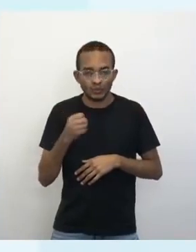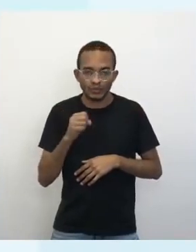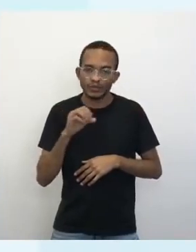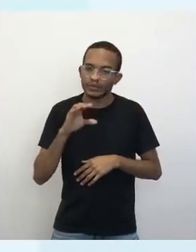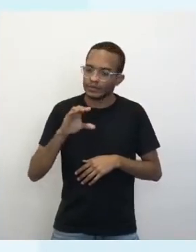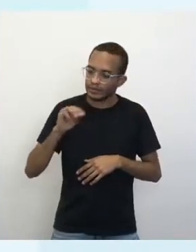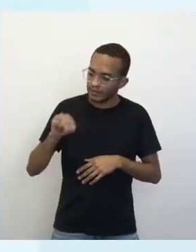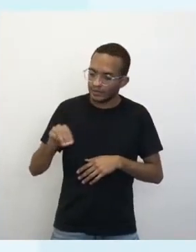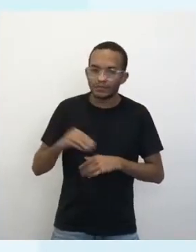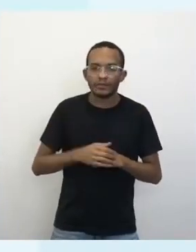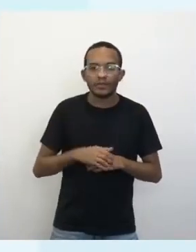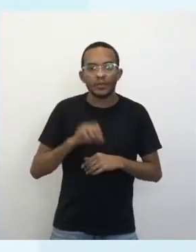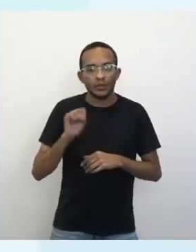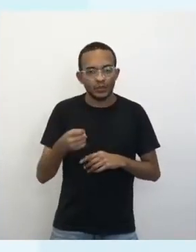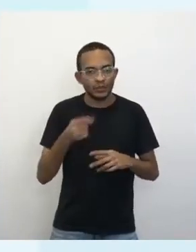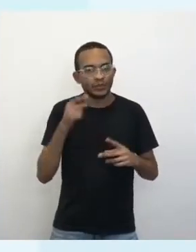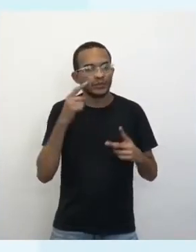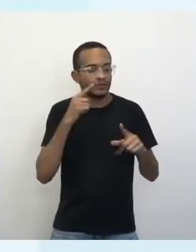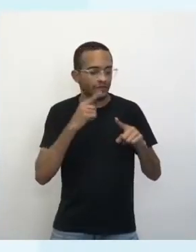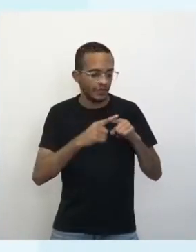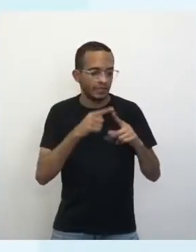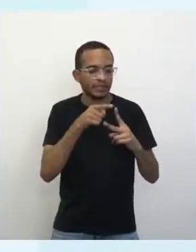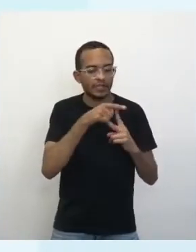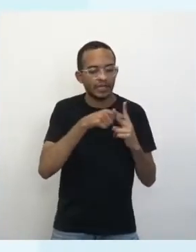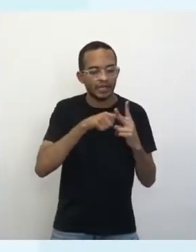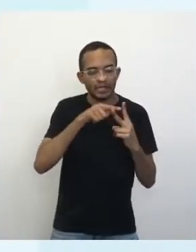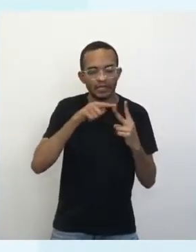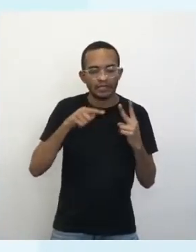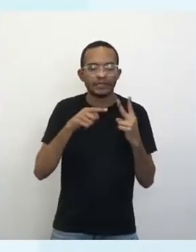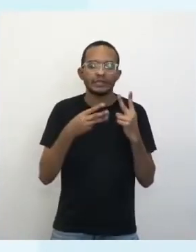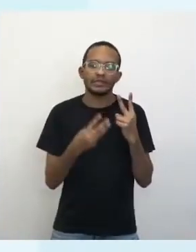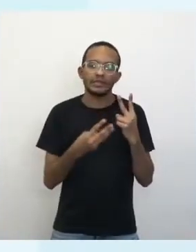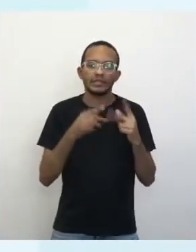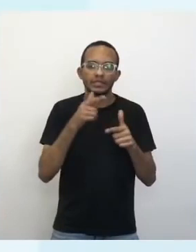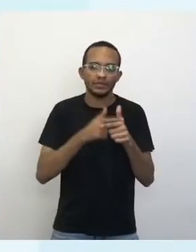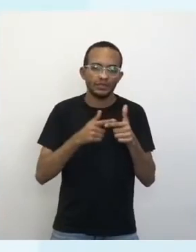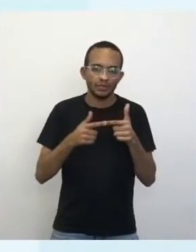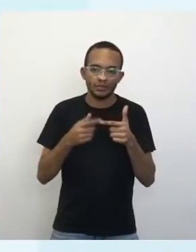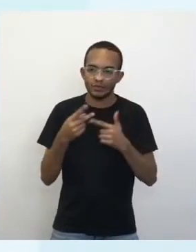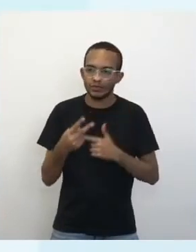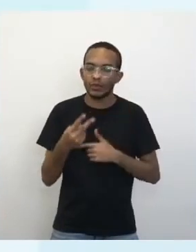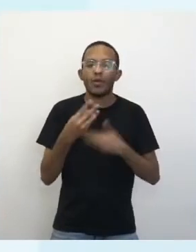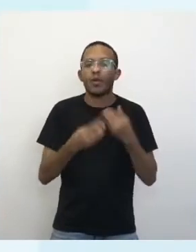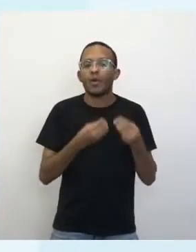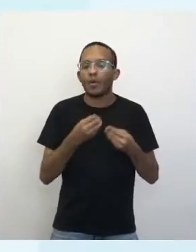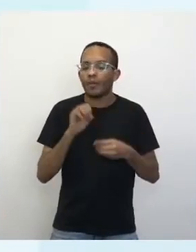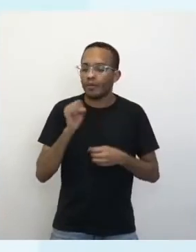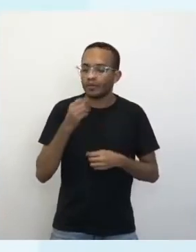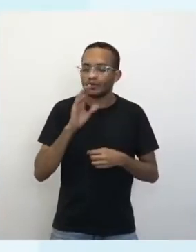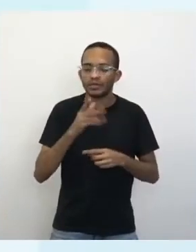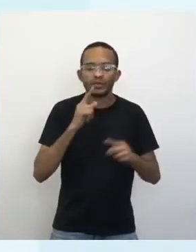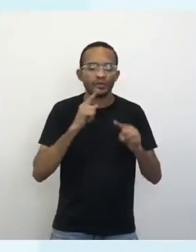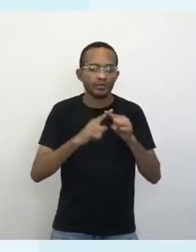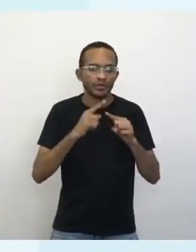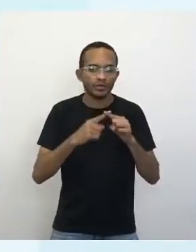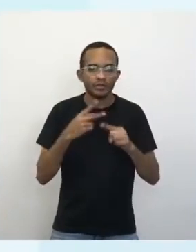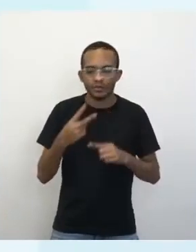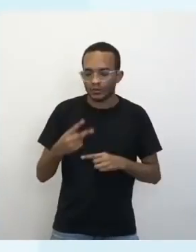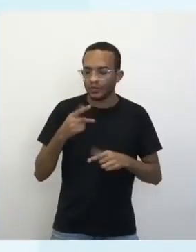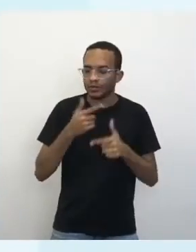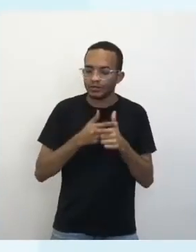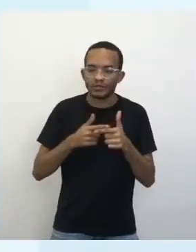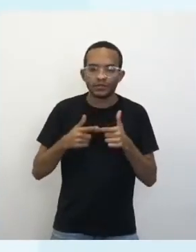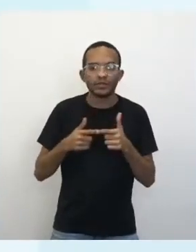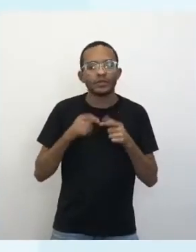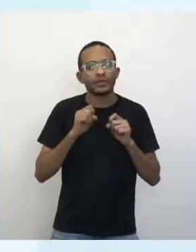Então, 8 vezes raiz de 3, dividido por 2. Como o 8 está multiplicando e o 2 está